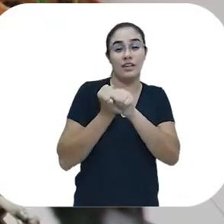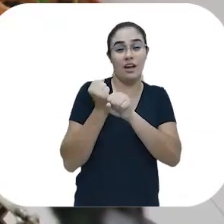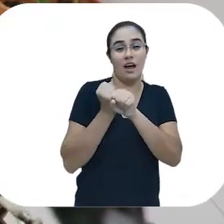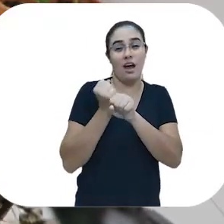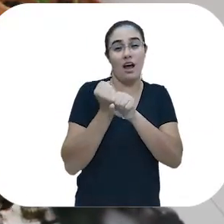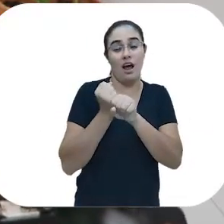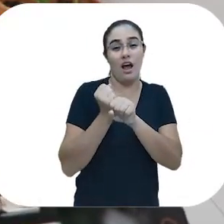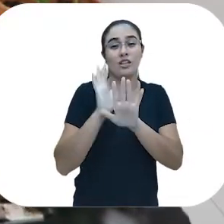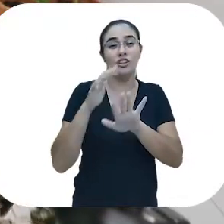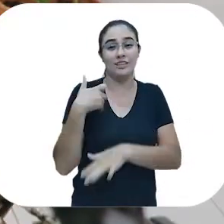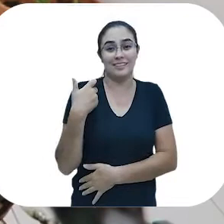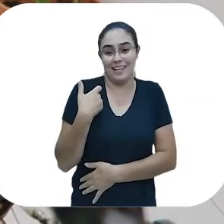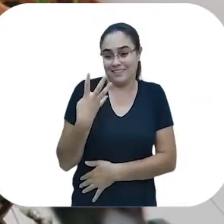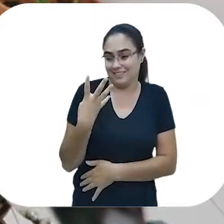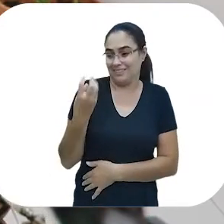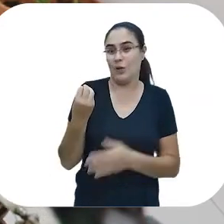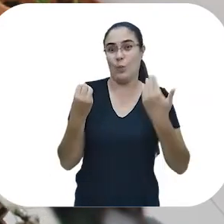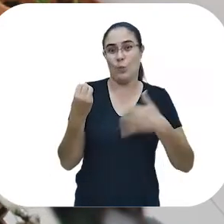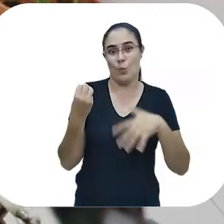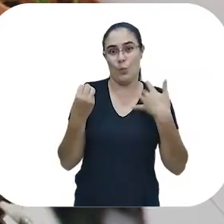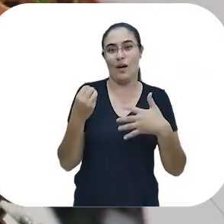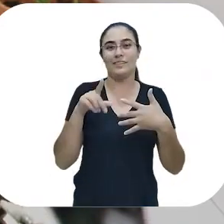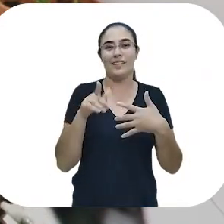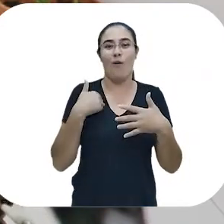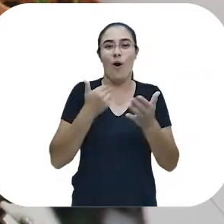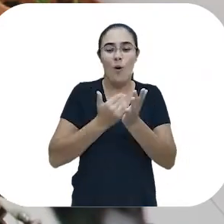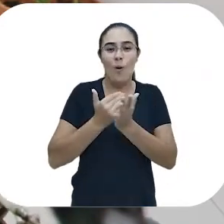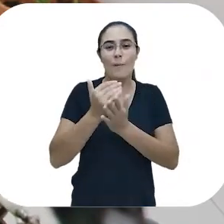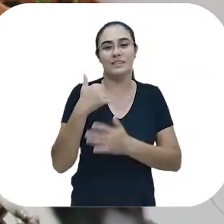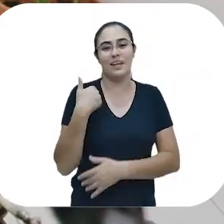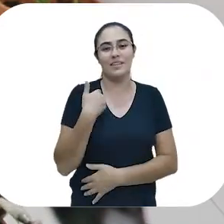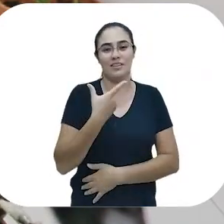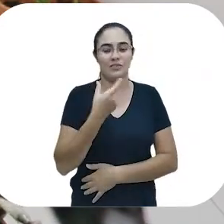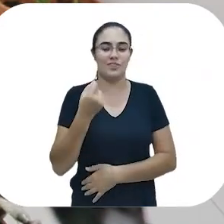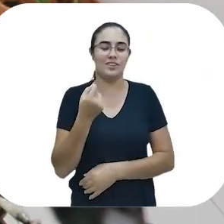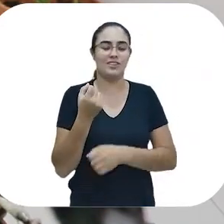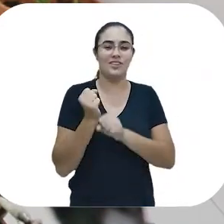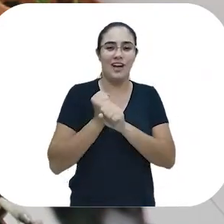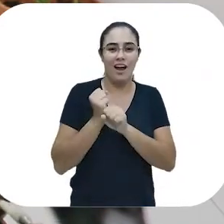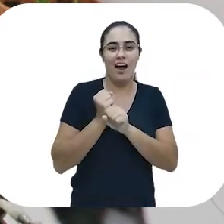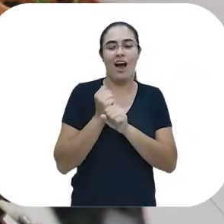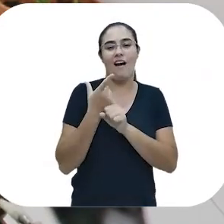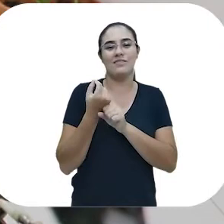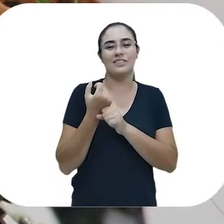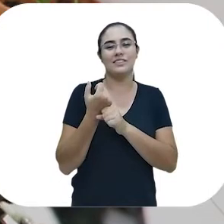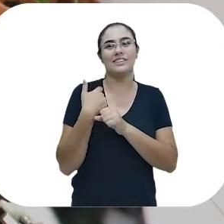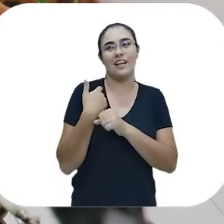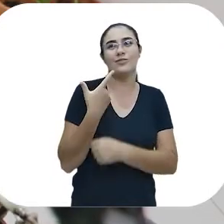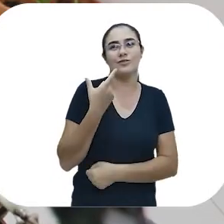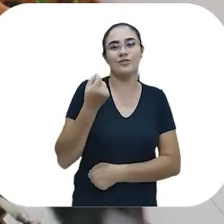né? Com 40 hoje, então desde os 20 anos que eu venho fazendo, né, esse trabalho voltado